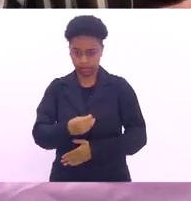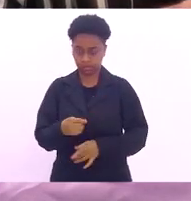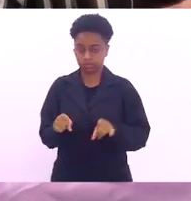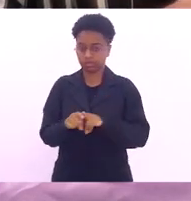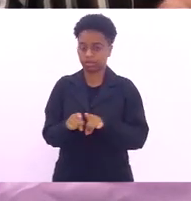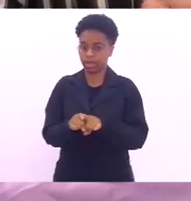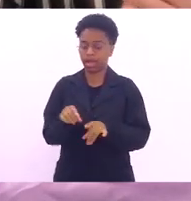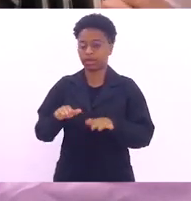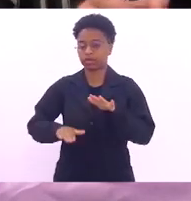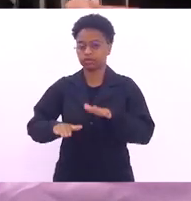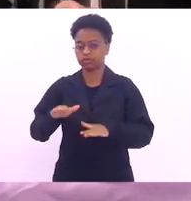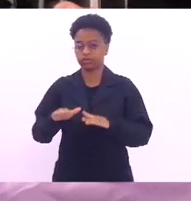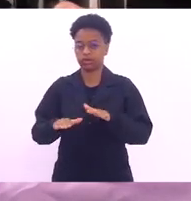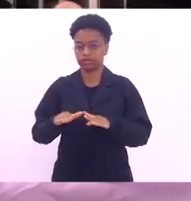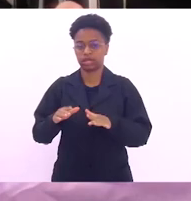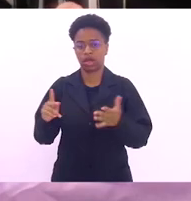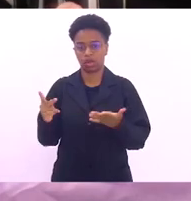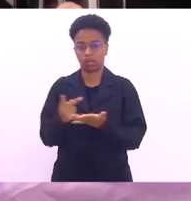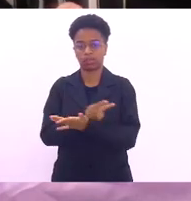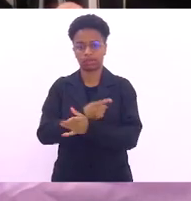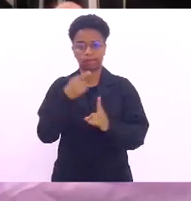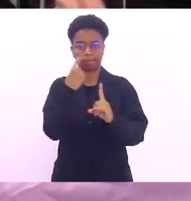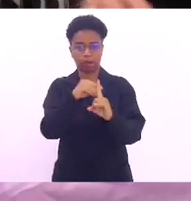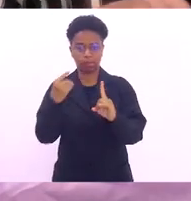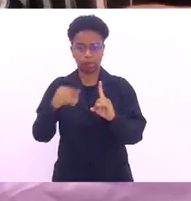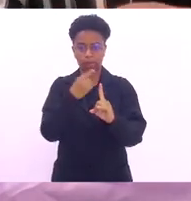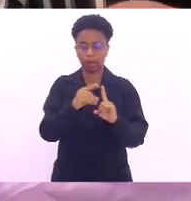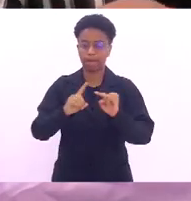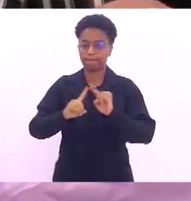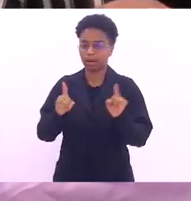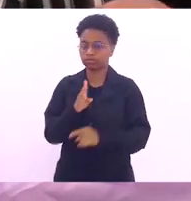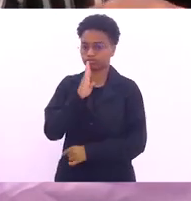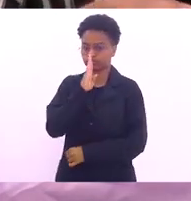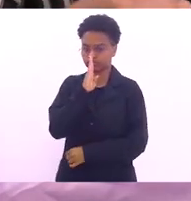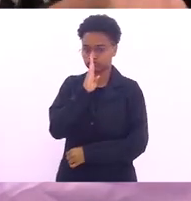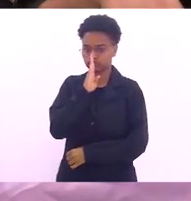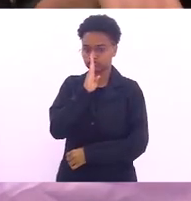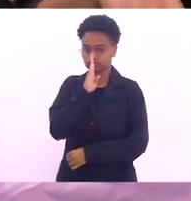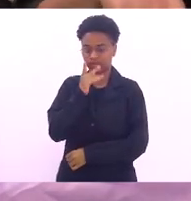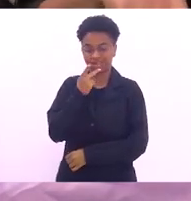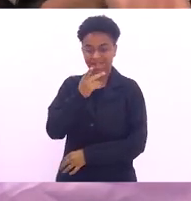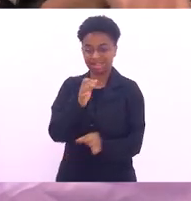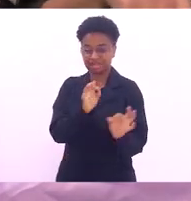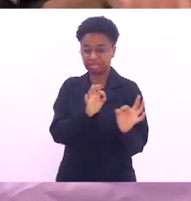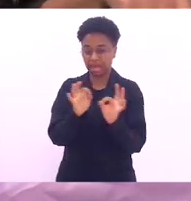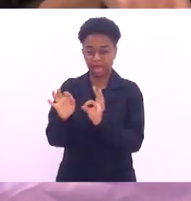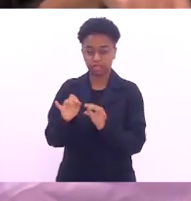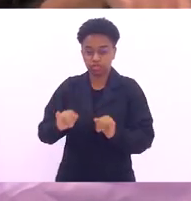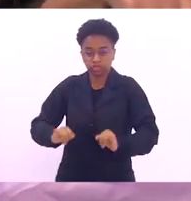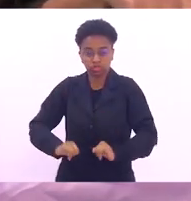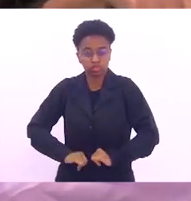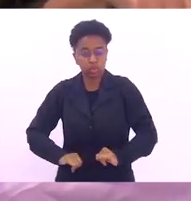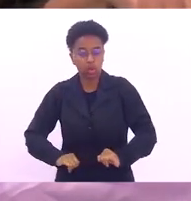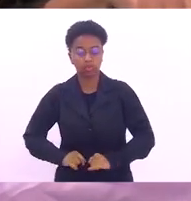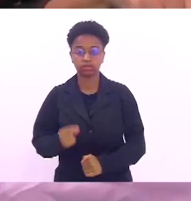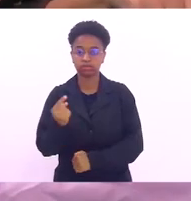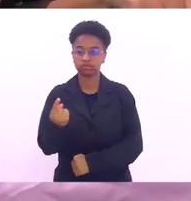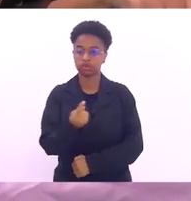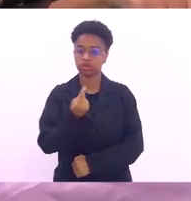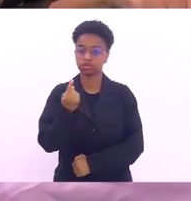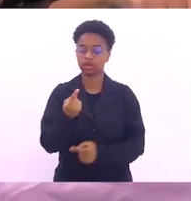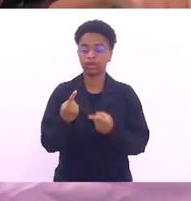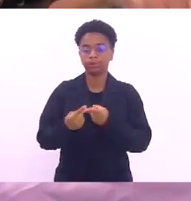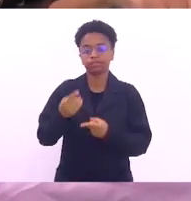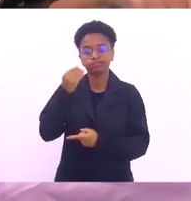submete agressões quietas caladas sofrendo sozinhas para